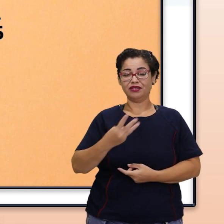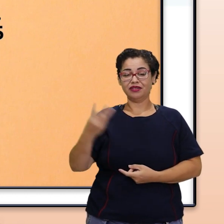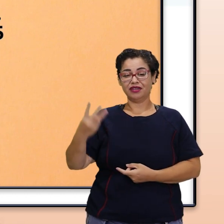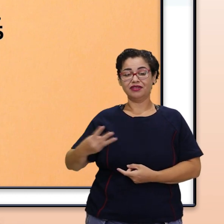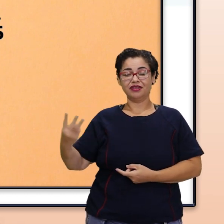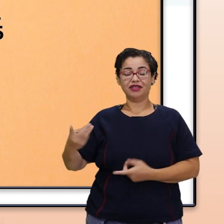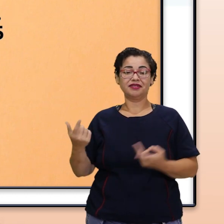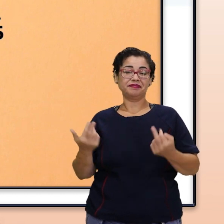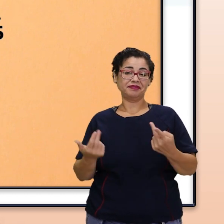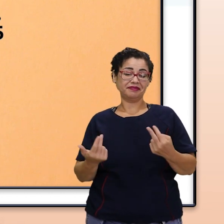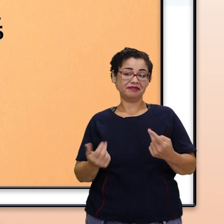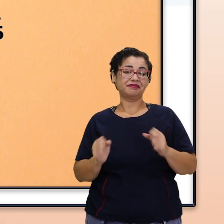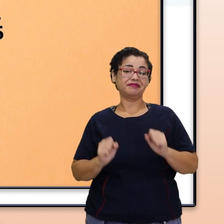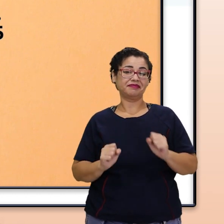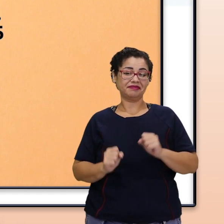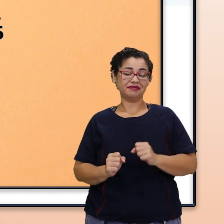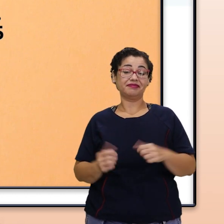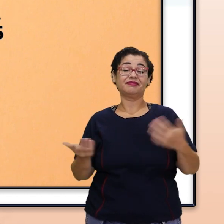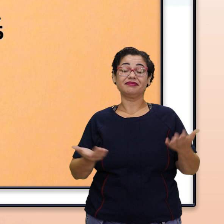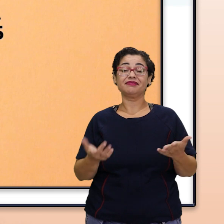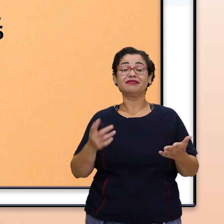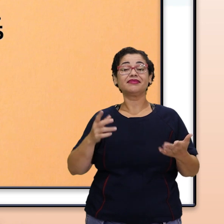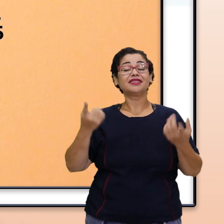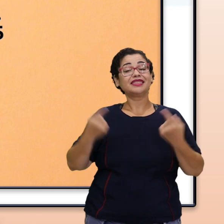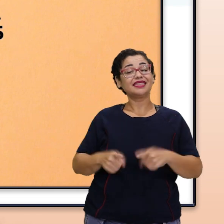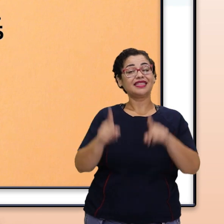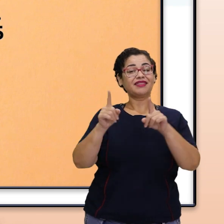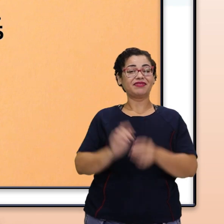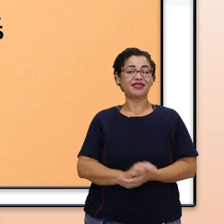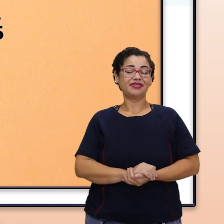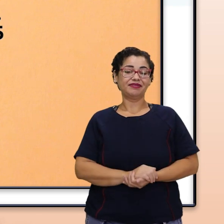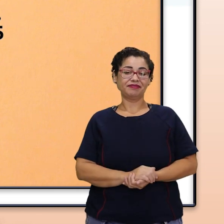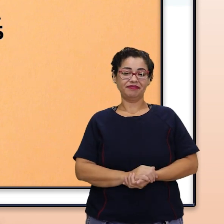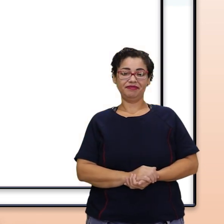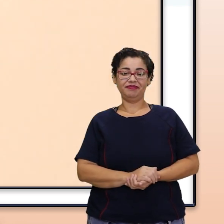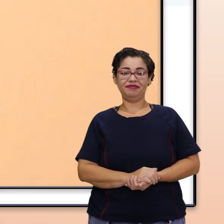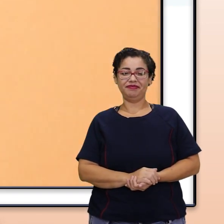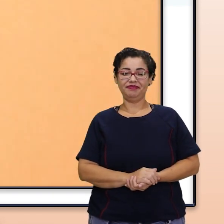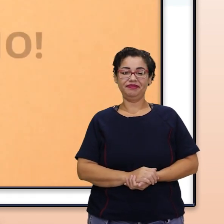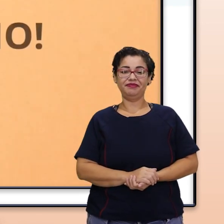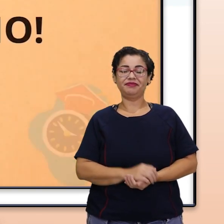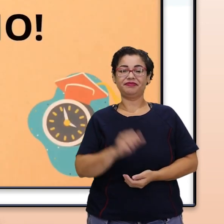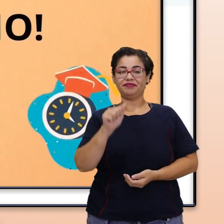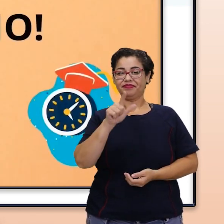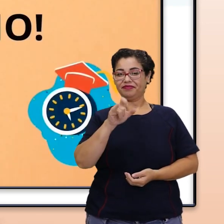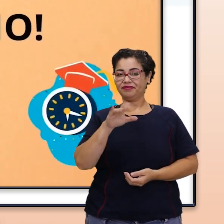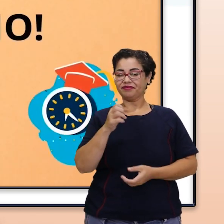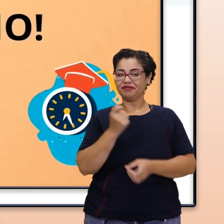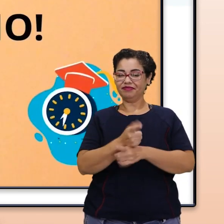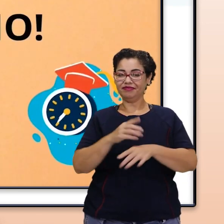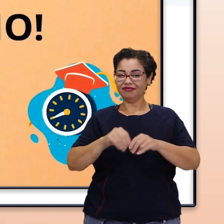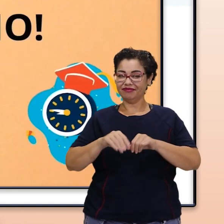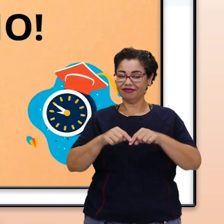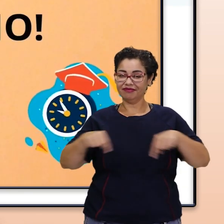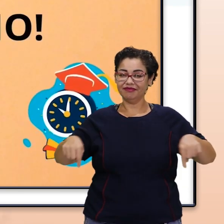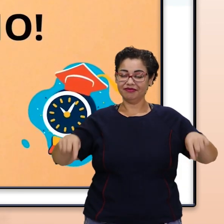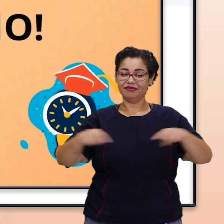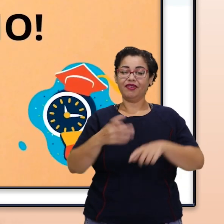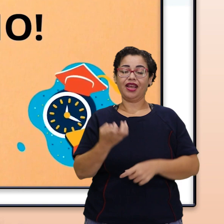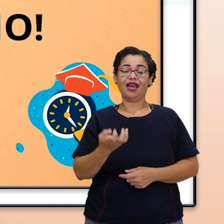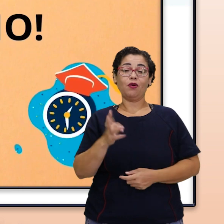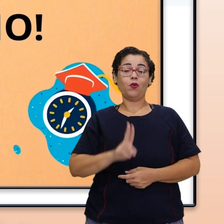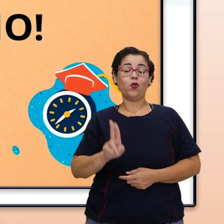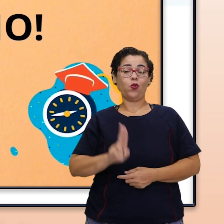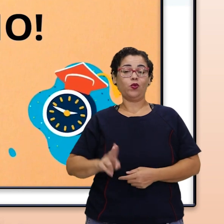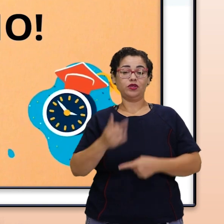numerador e o denominador ao expoente 3. Agora vamos para a hora do desafio. Alice comprou um terreno e pretende